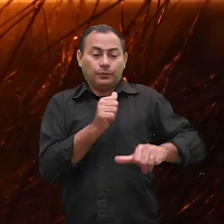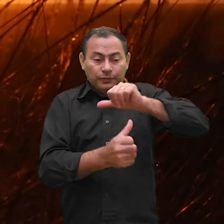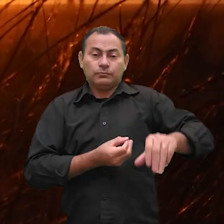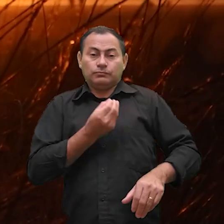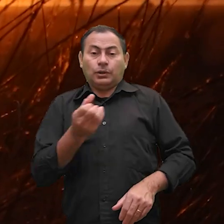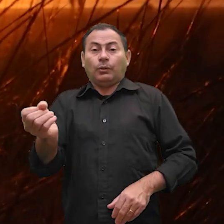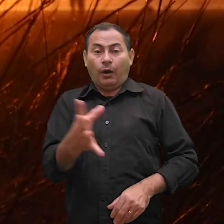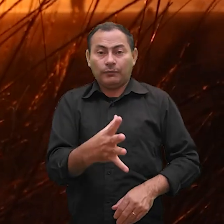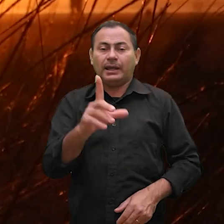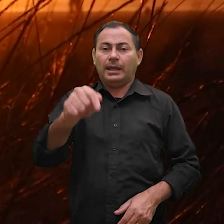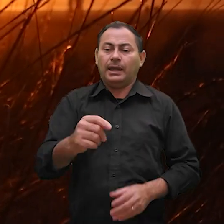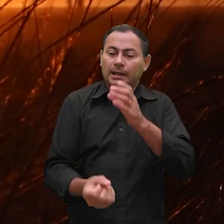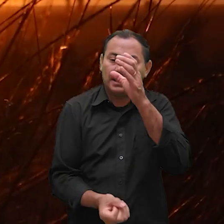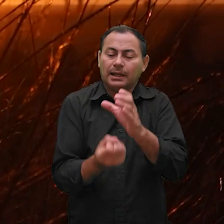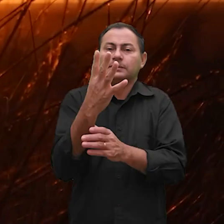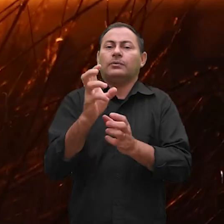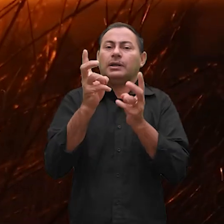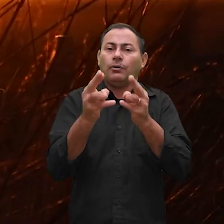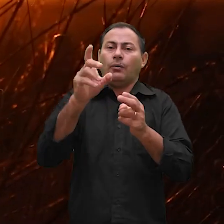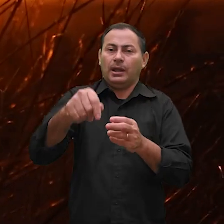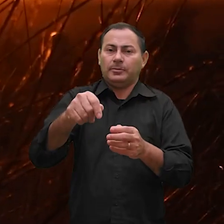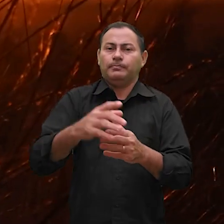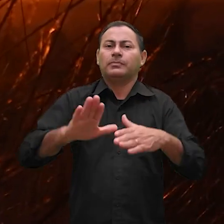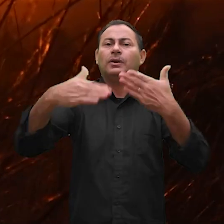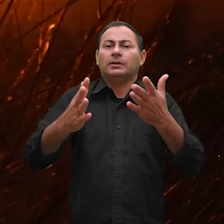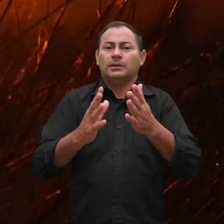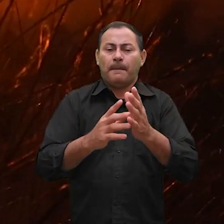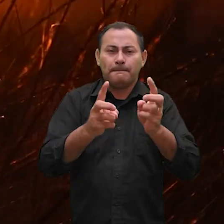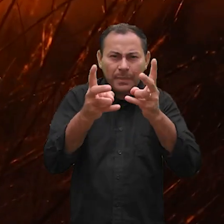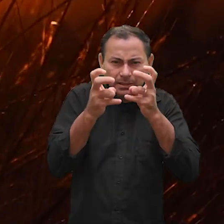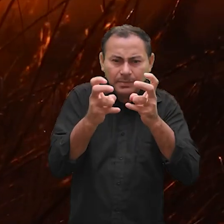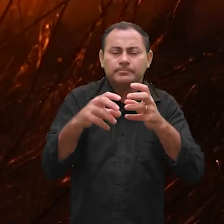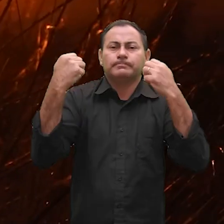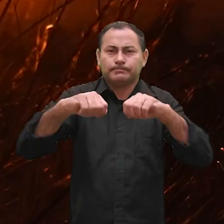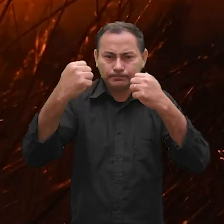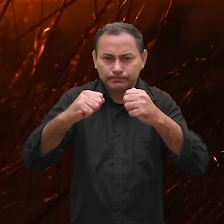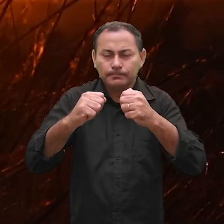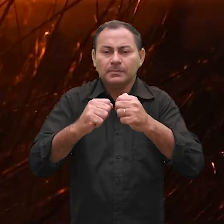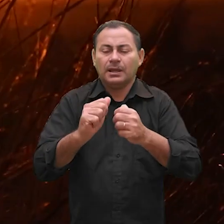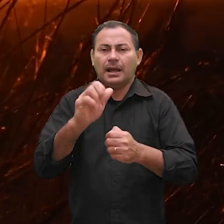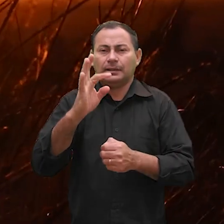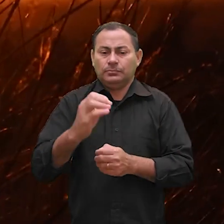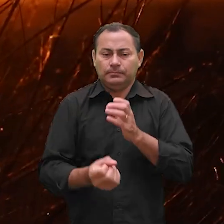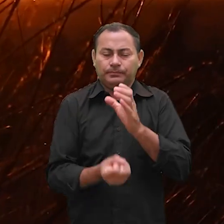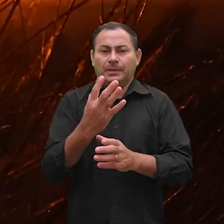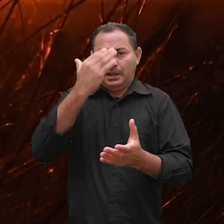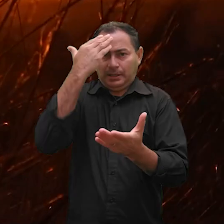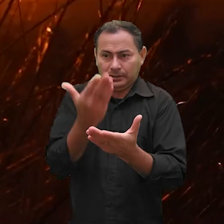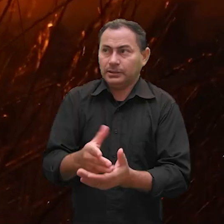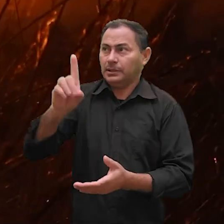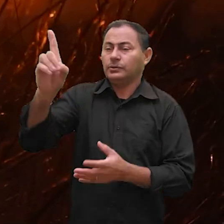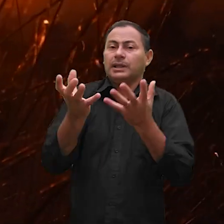que nasceu de novo. Essa é a criação como ela é. Quando finalmente percebemos que precisamos desse ato de criação,